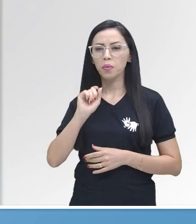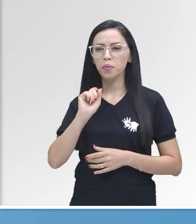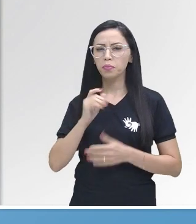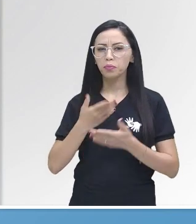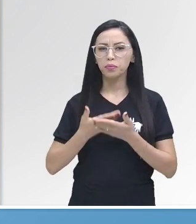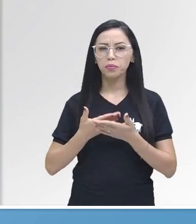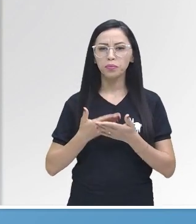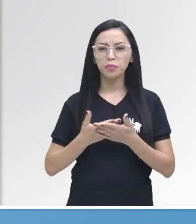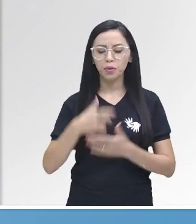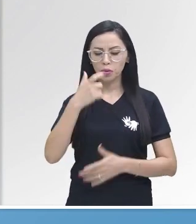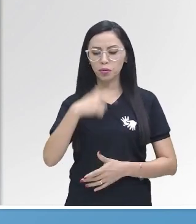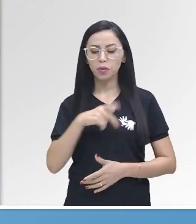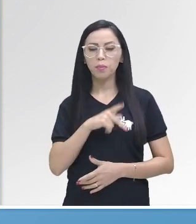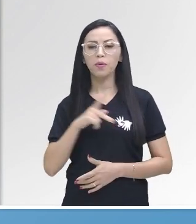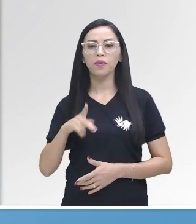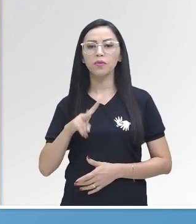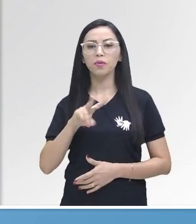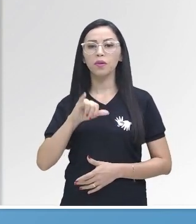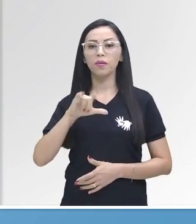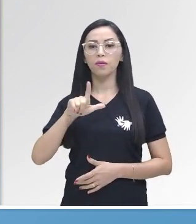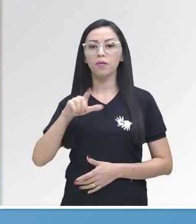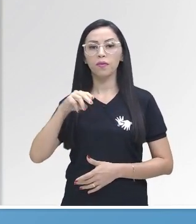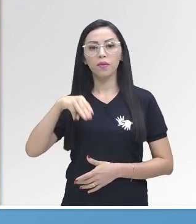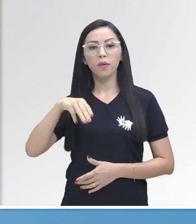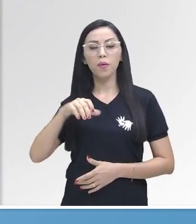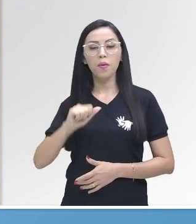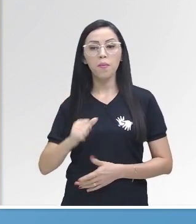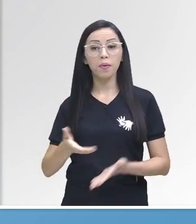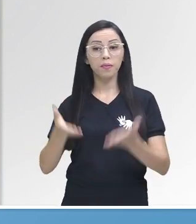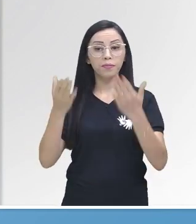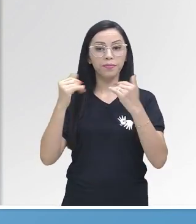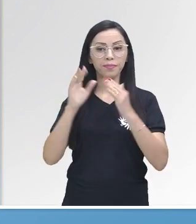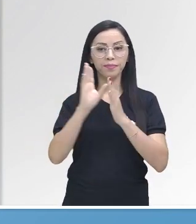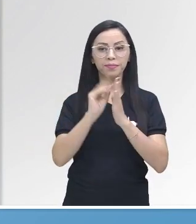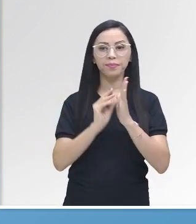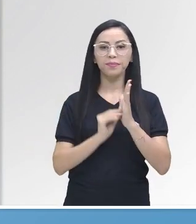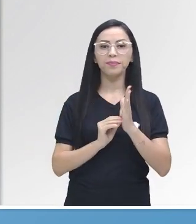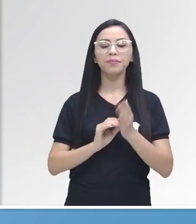Vilma Mendonça e vamos para os nossos conteúdos.